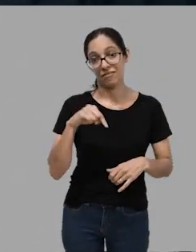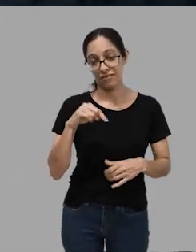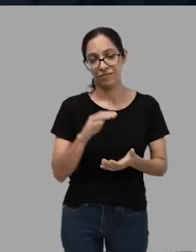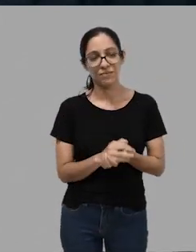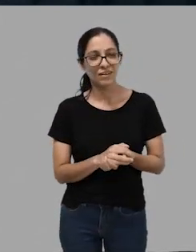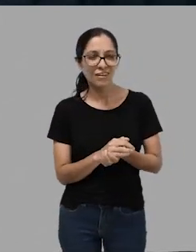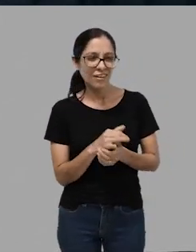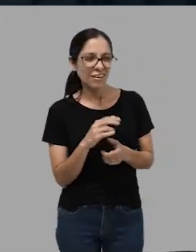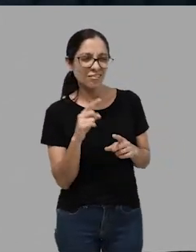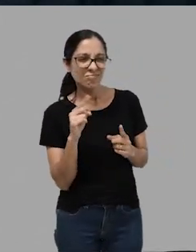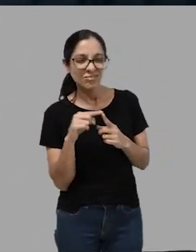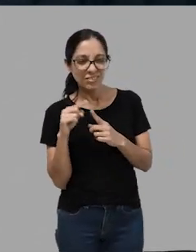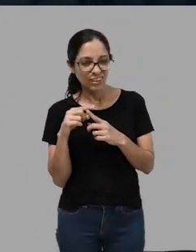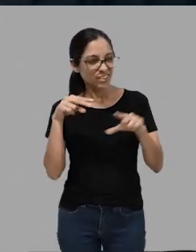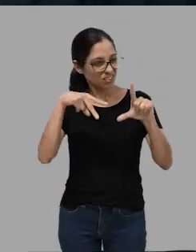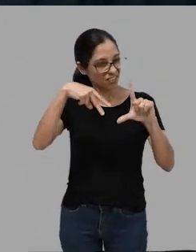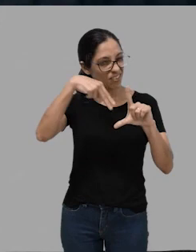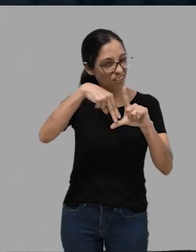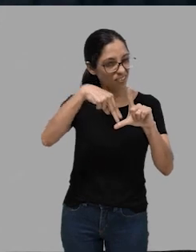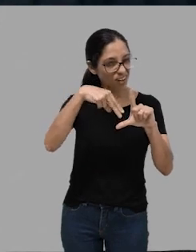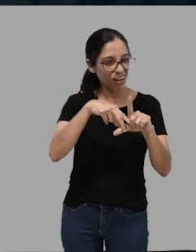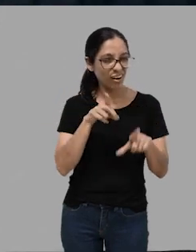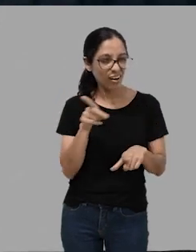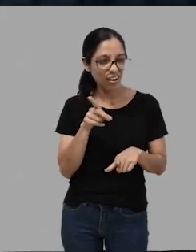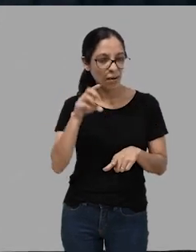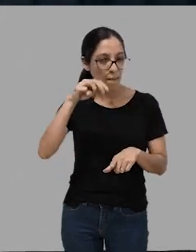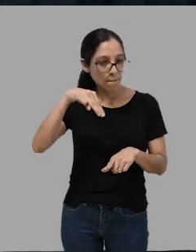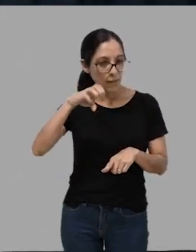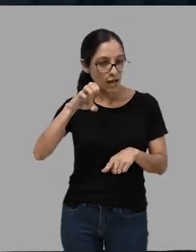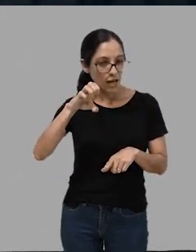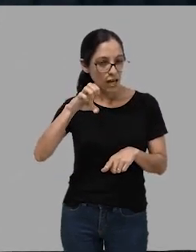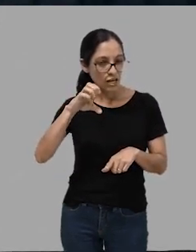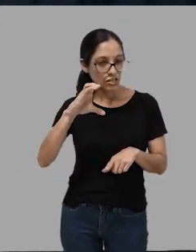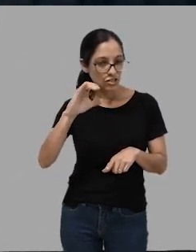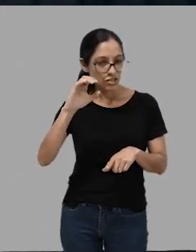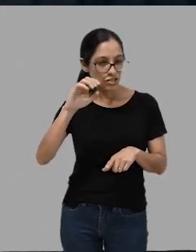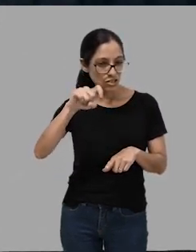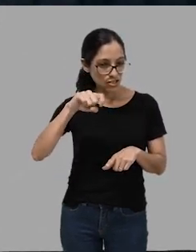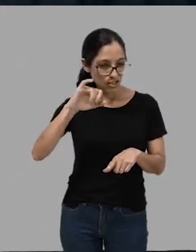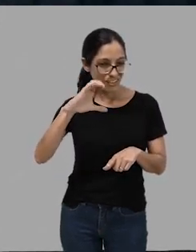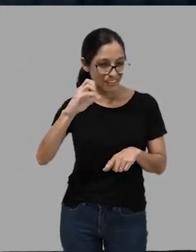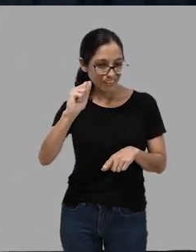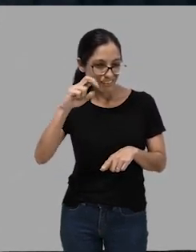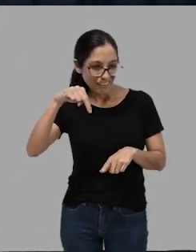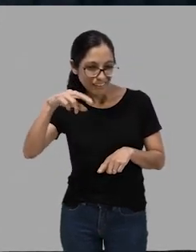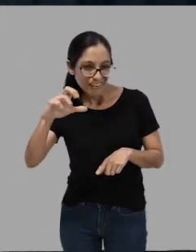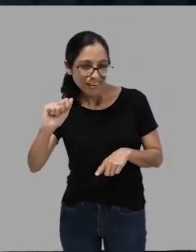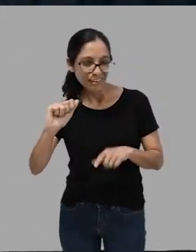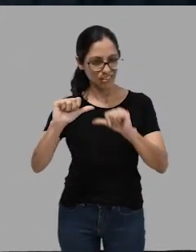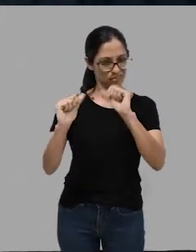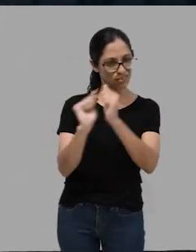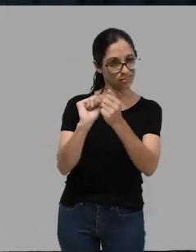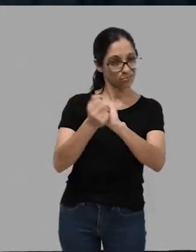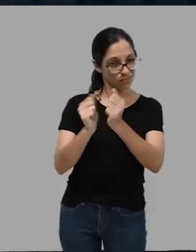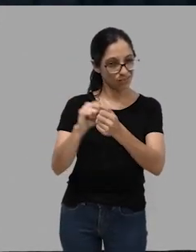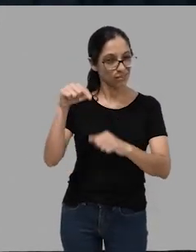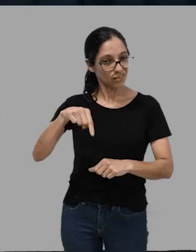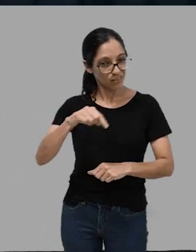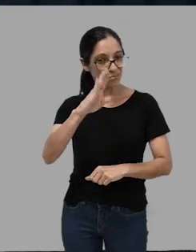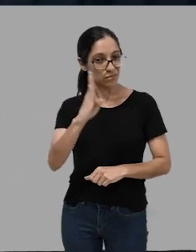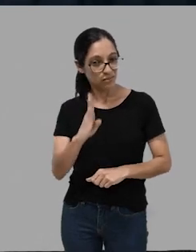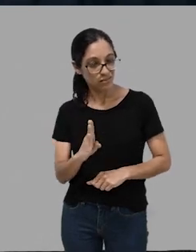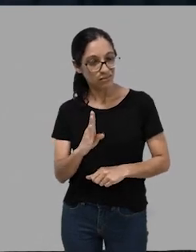aquelas novelas mexicanas que se pega transmite aqui no Brasil coloca aqui uma versãozinha né uma tradução e